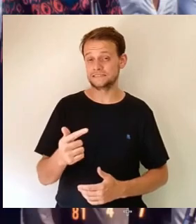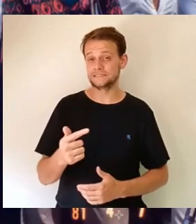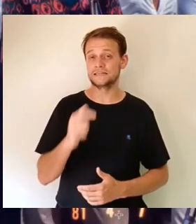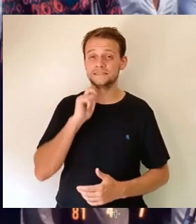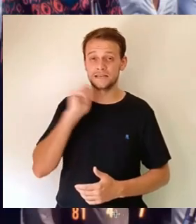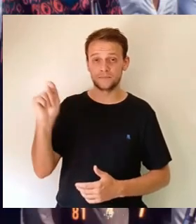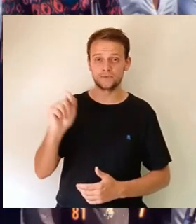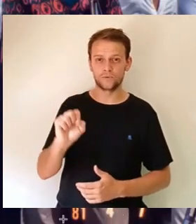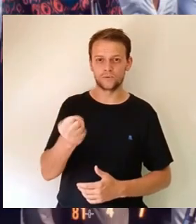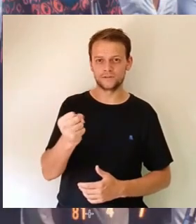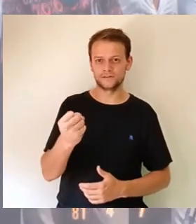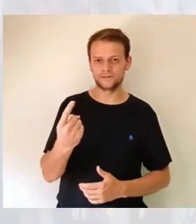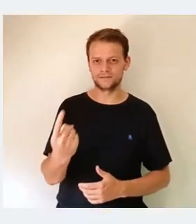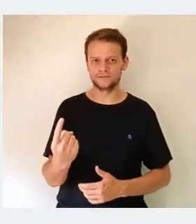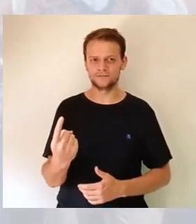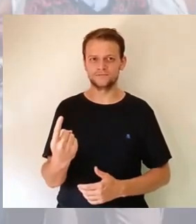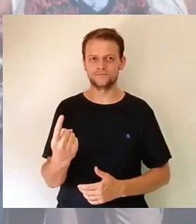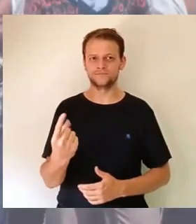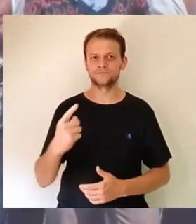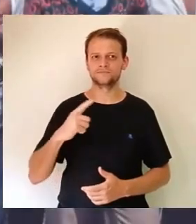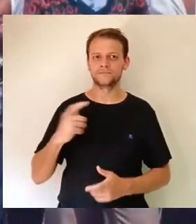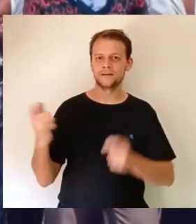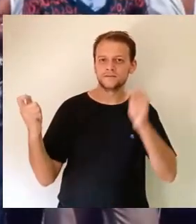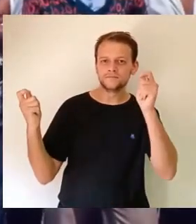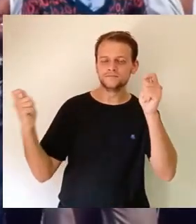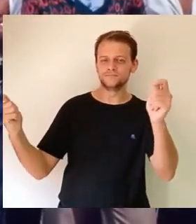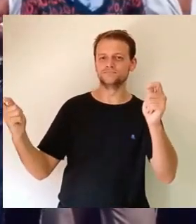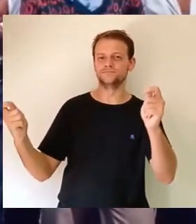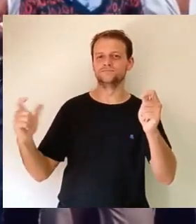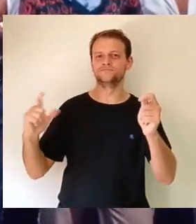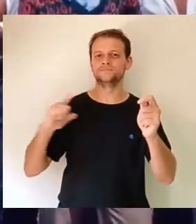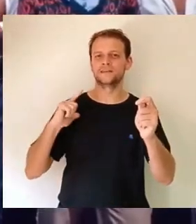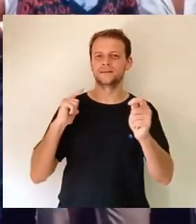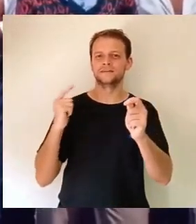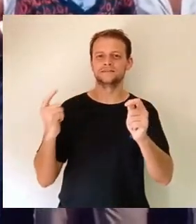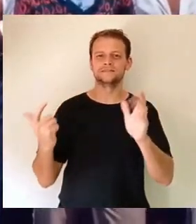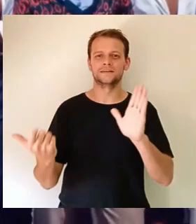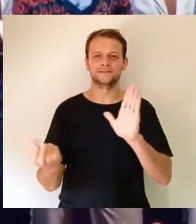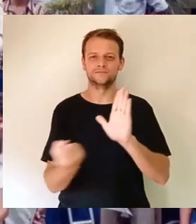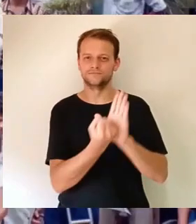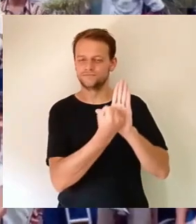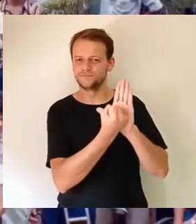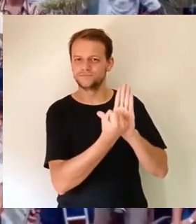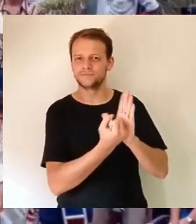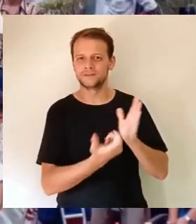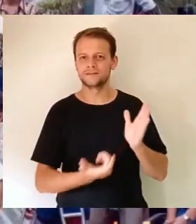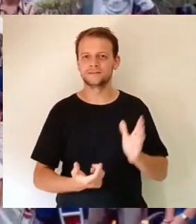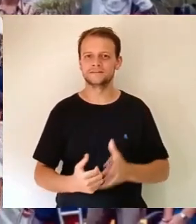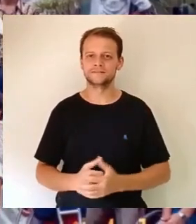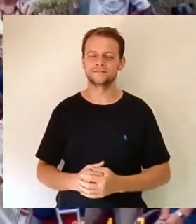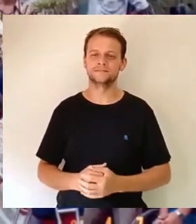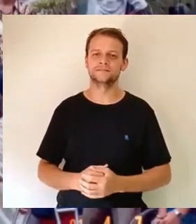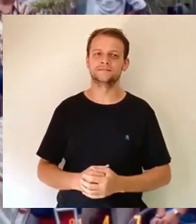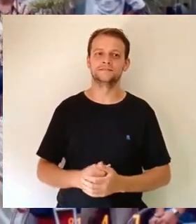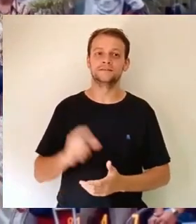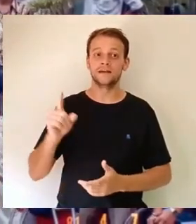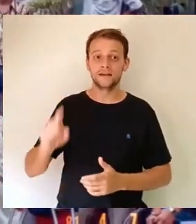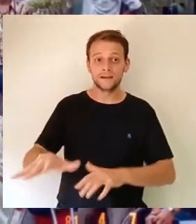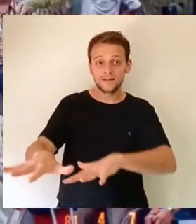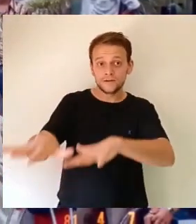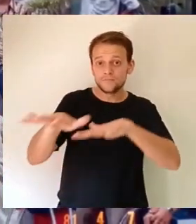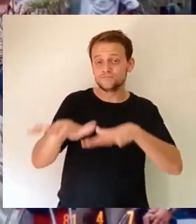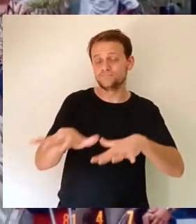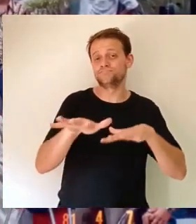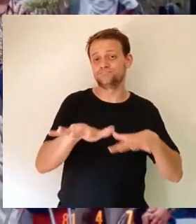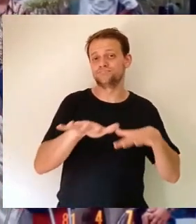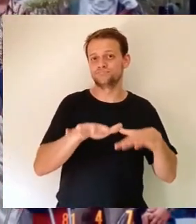7 de abril, né, de 81. Tem essa faixa, né, tem uma faixa, tem o símbolo aqui internacional do ano, né. Então,